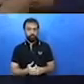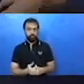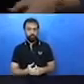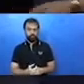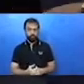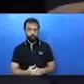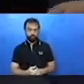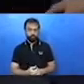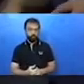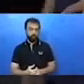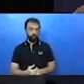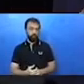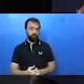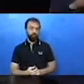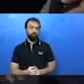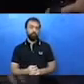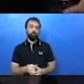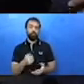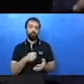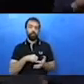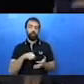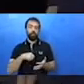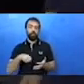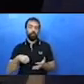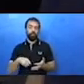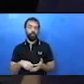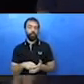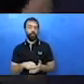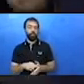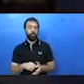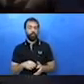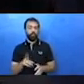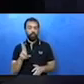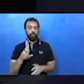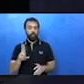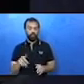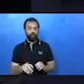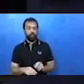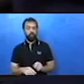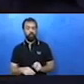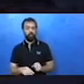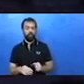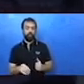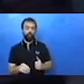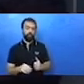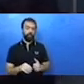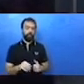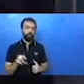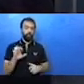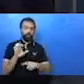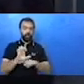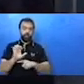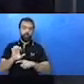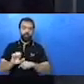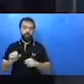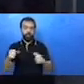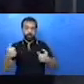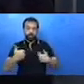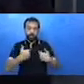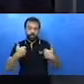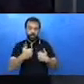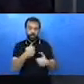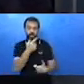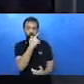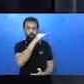linhas, escreva o nome dos estados que fazem divisa. São os vizinhos de cada um